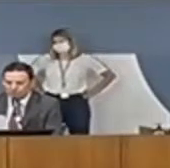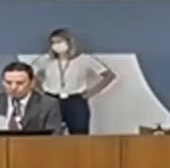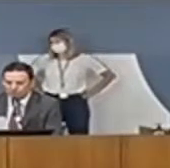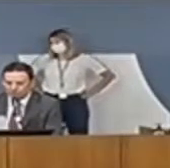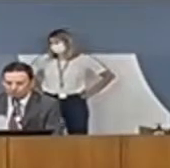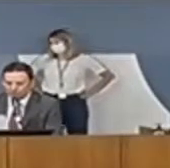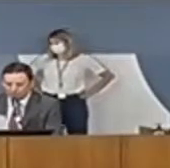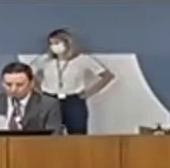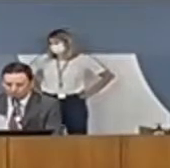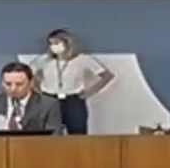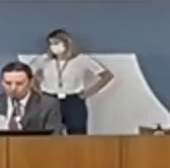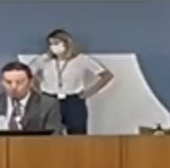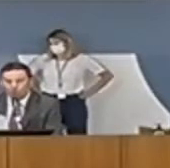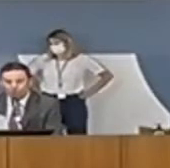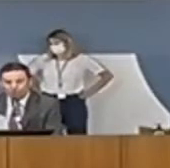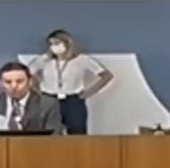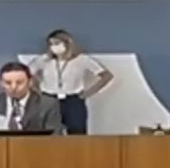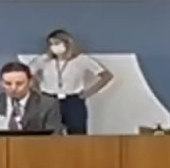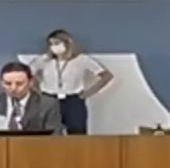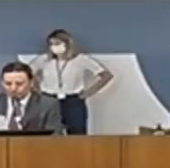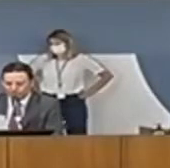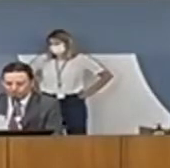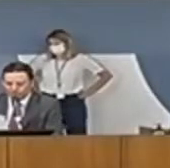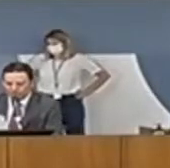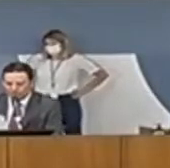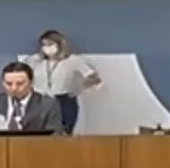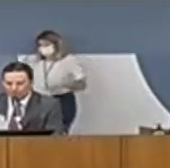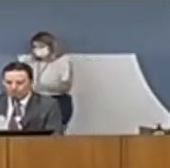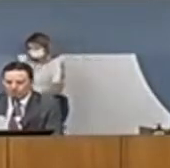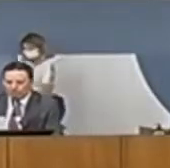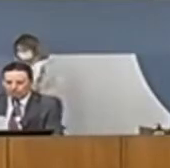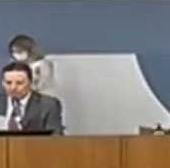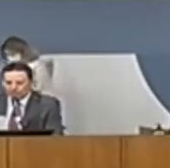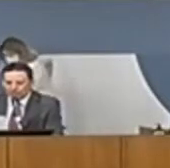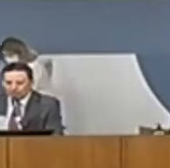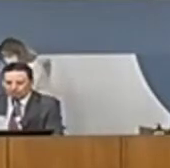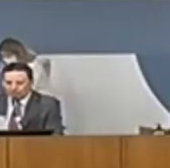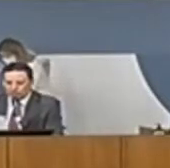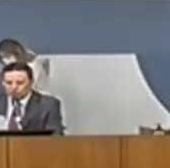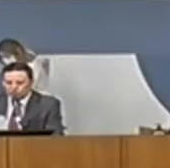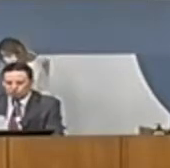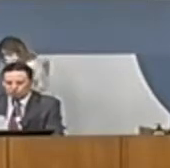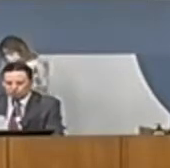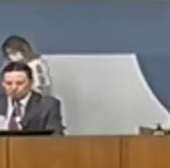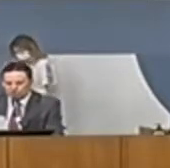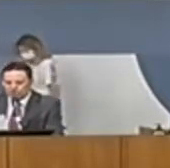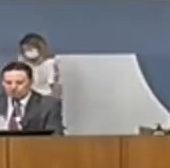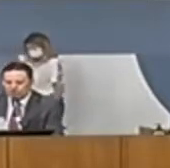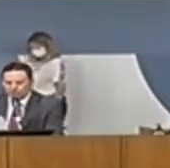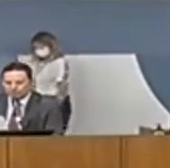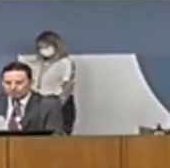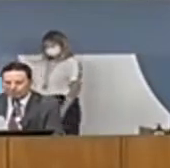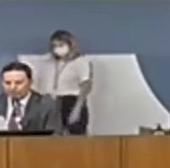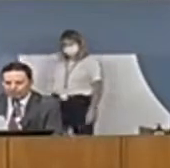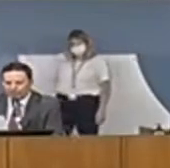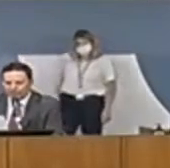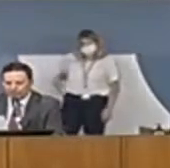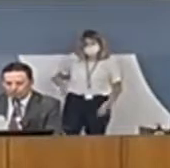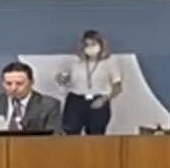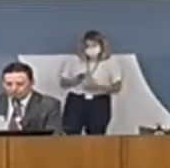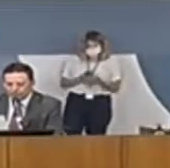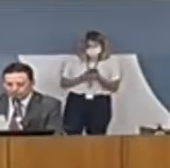de Estado de Educação. Então, muito obrigado pela participação. Agradeço e registro a presença da senhora